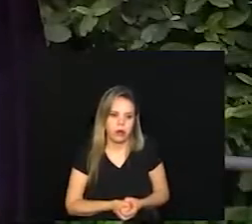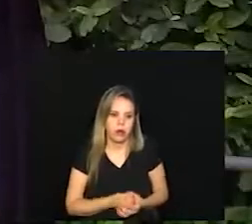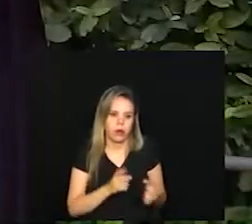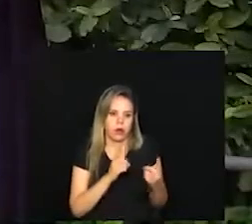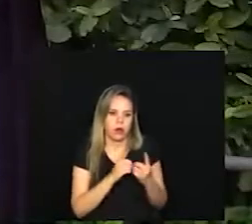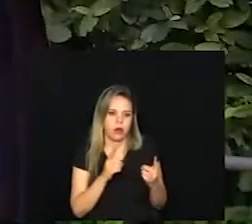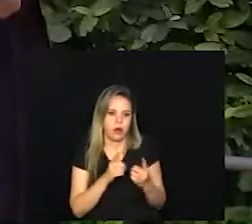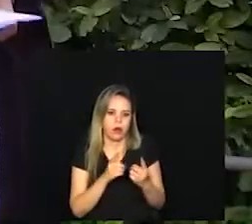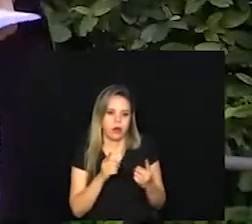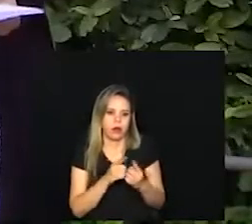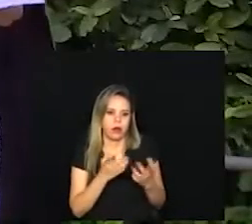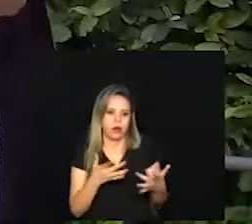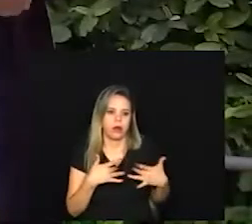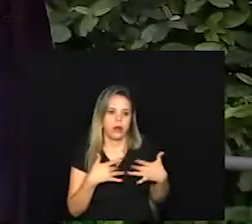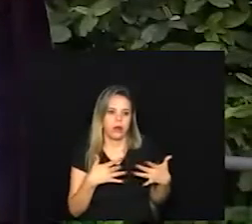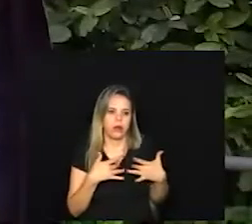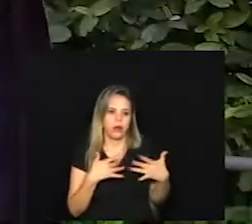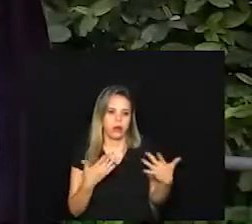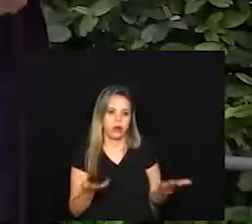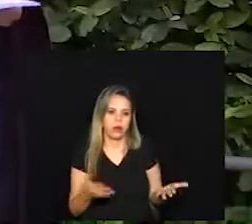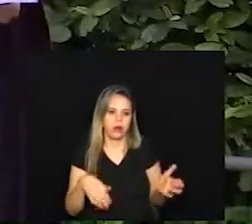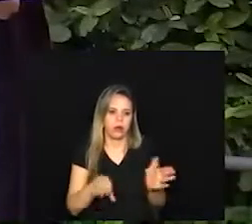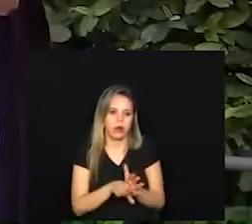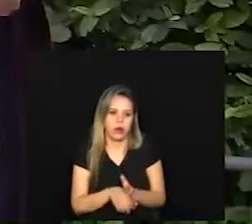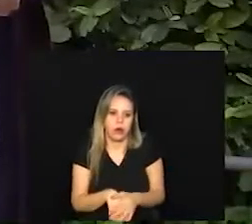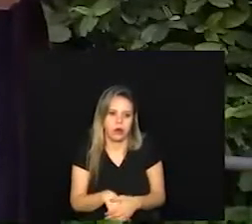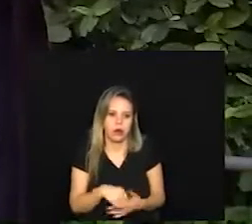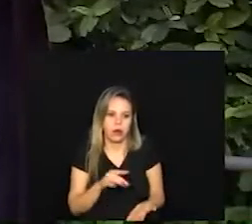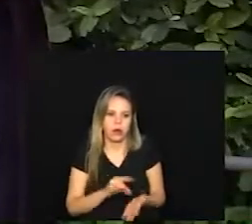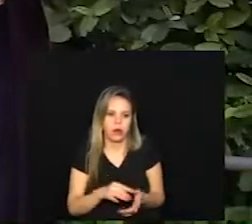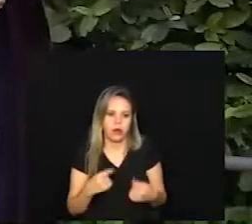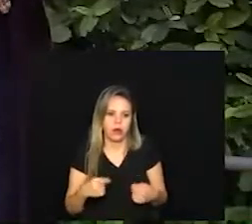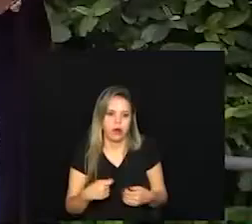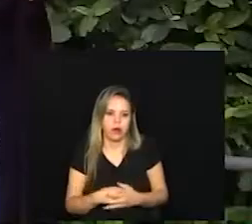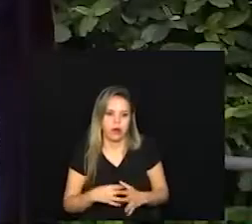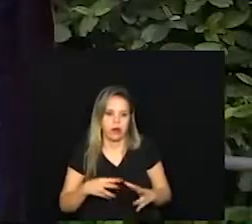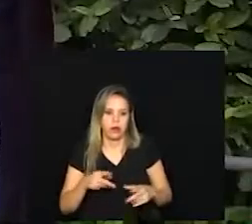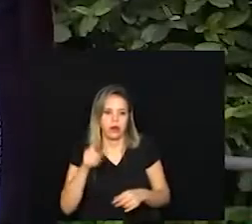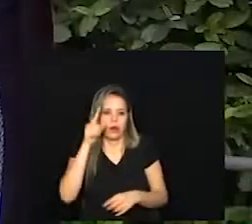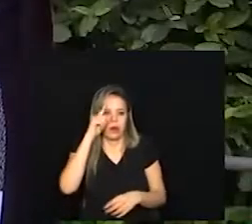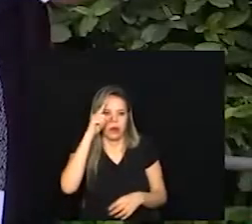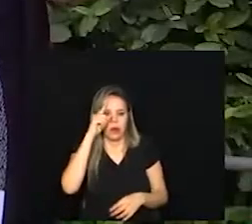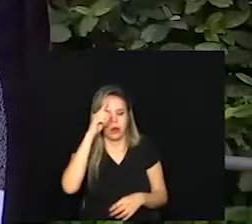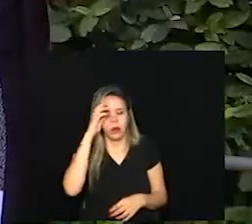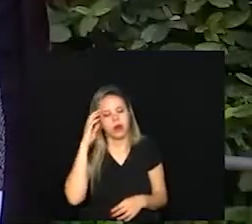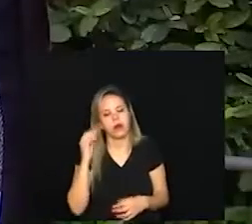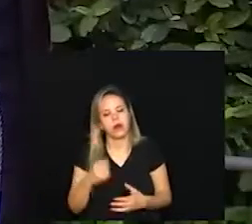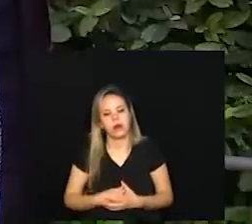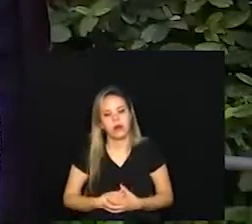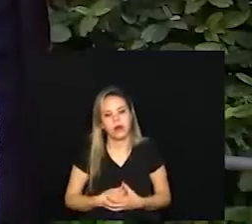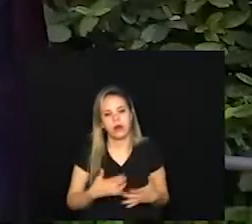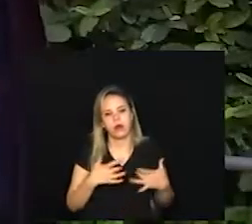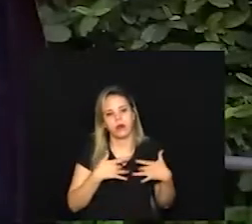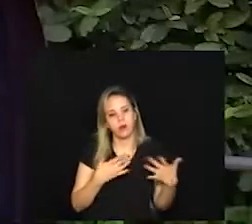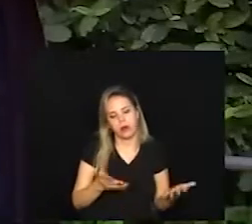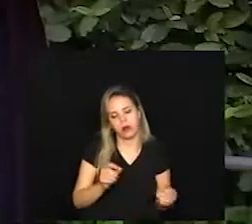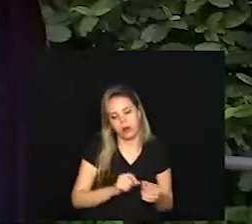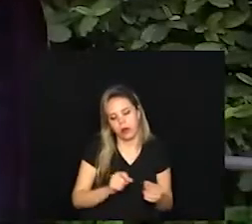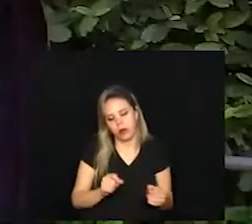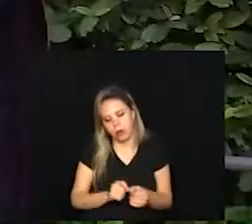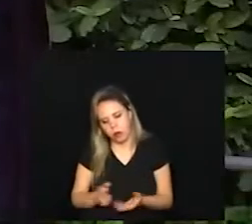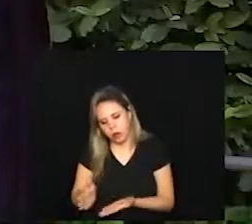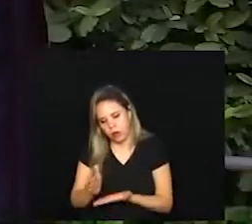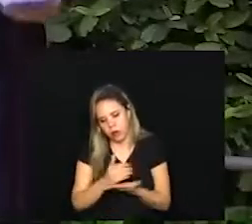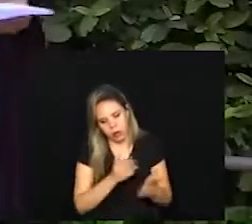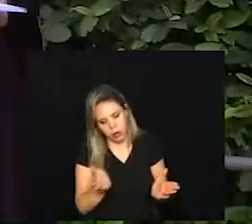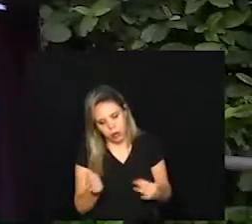serviço, essa doação vai chegar realmente a quem precisa. Todos os dias você deixa a doação, a gente faz o recolhimento